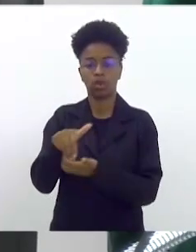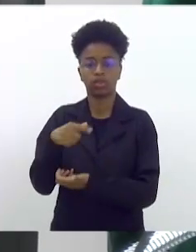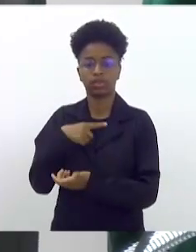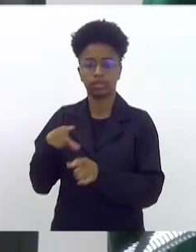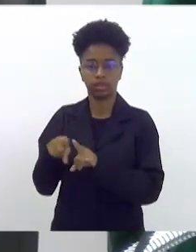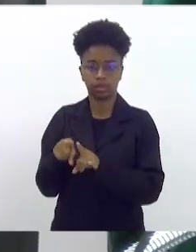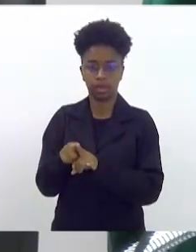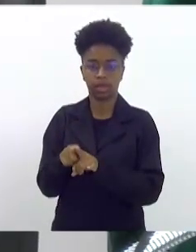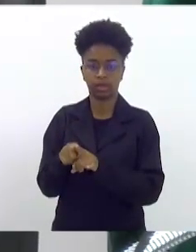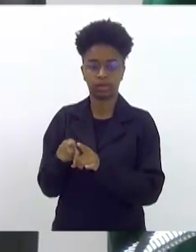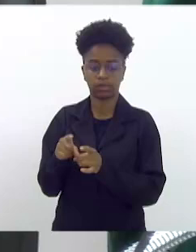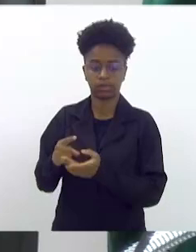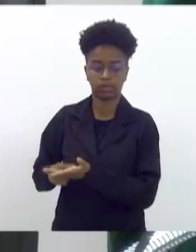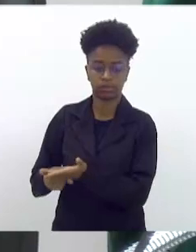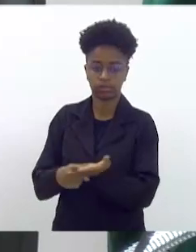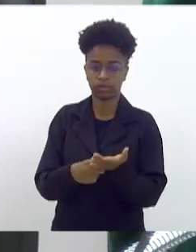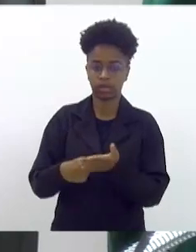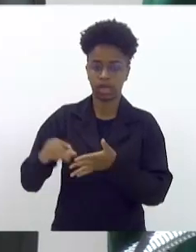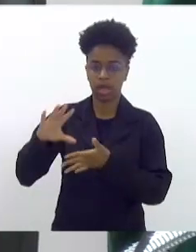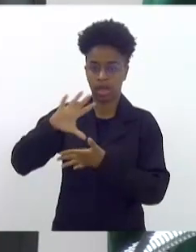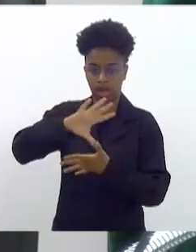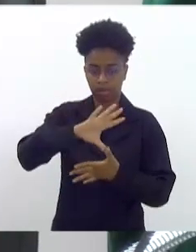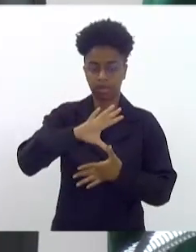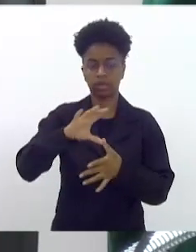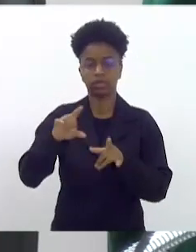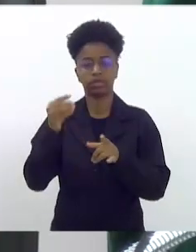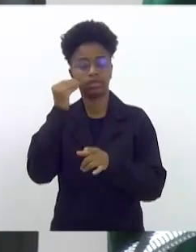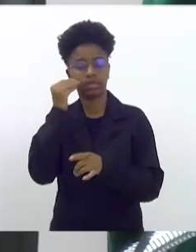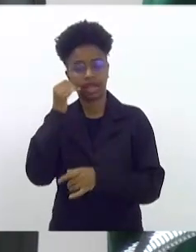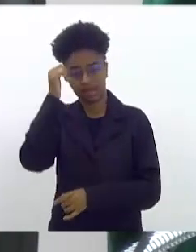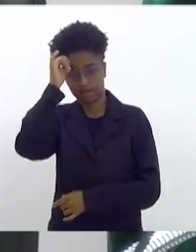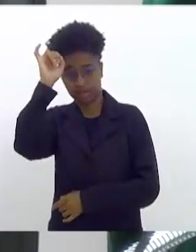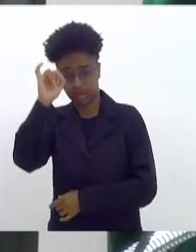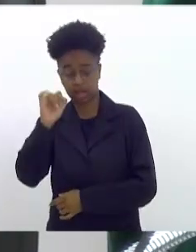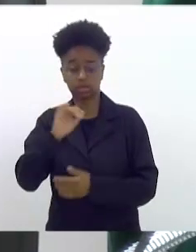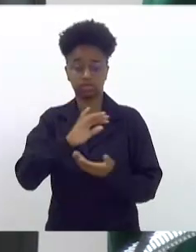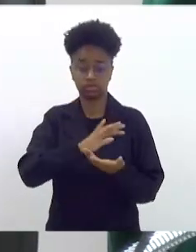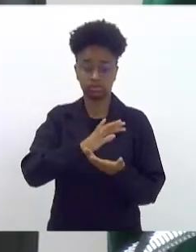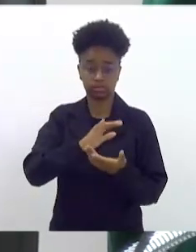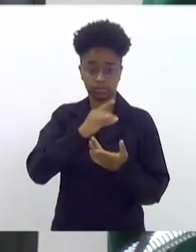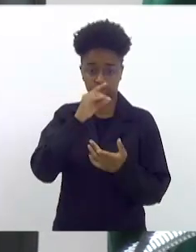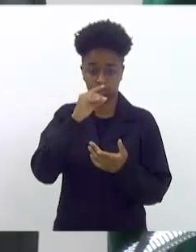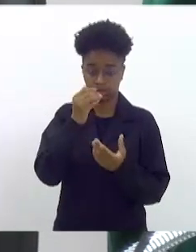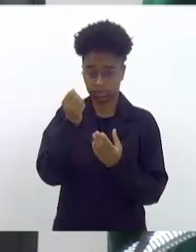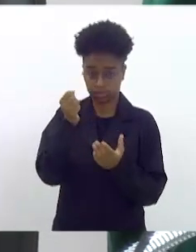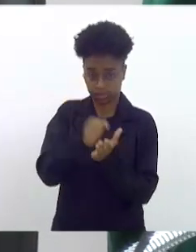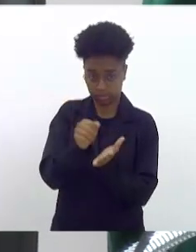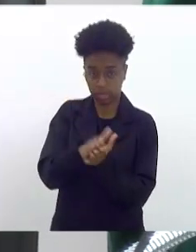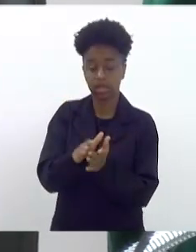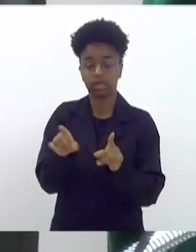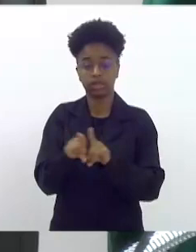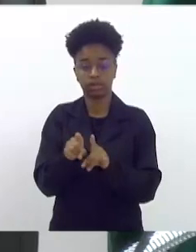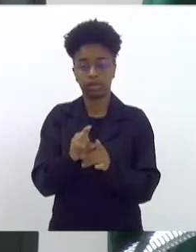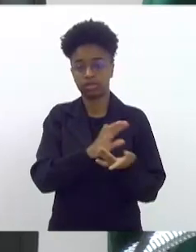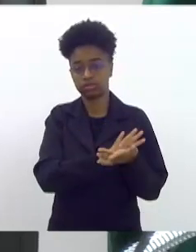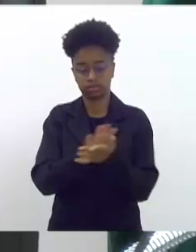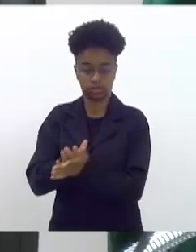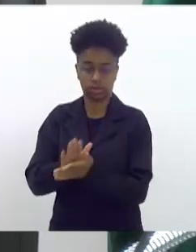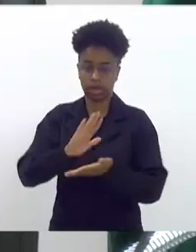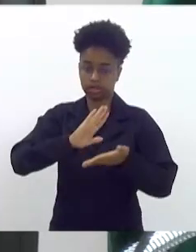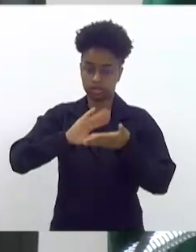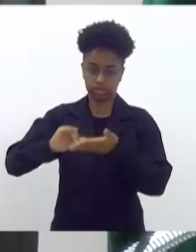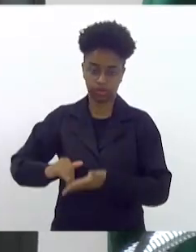Convenção Interamericana para Prevenir, Punir e Erradicar a Violência contra a Mulher e a Convenção sobre a Eliminação de Todas as Formas de Discriminação contra a